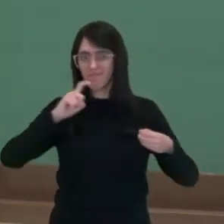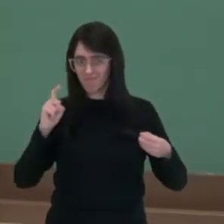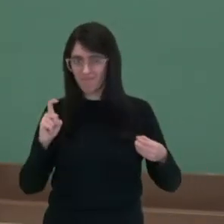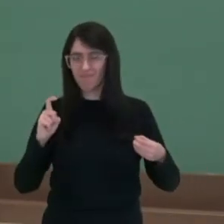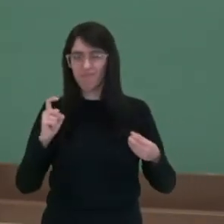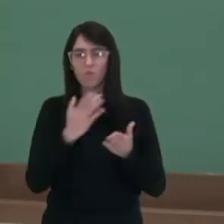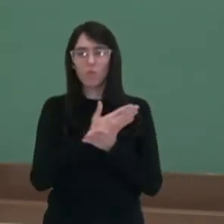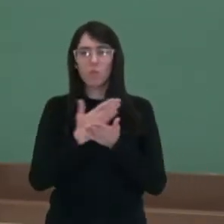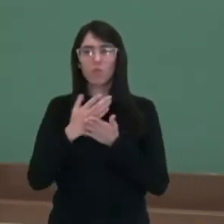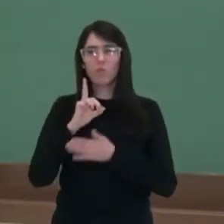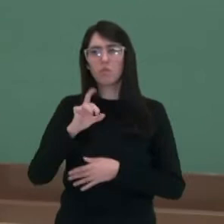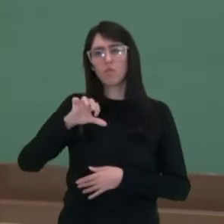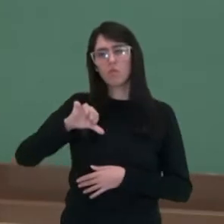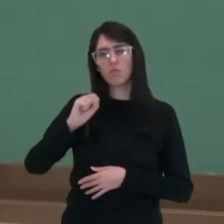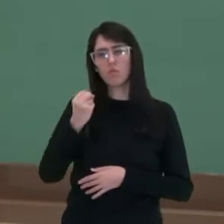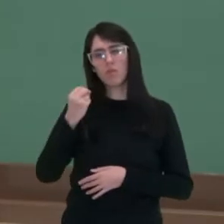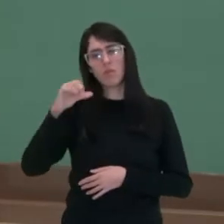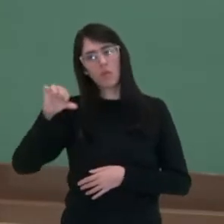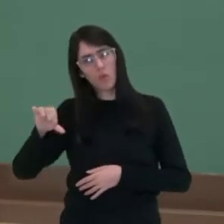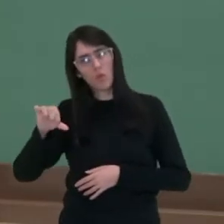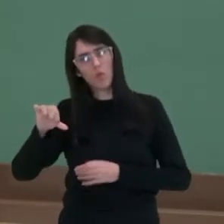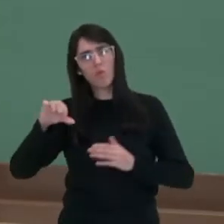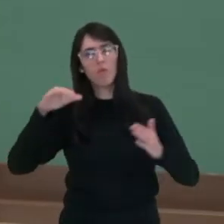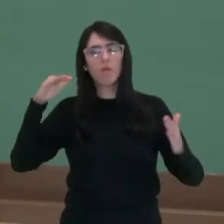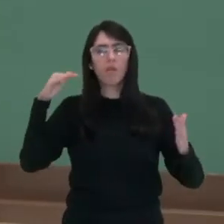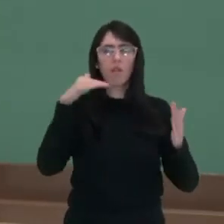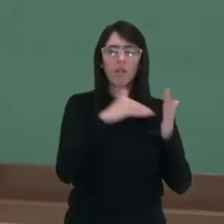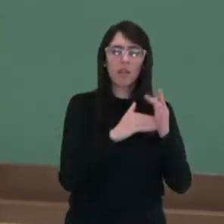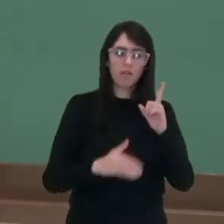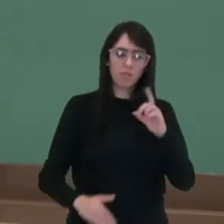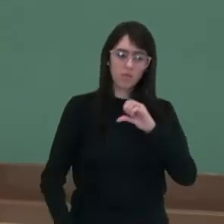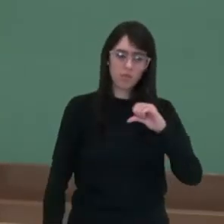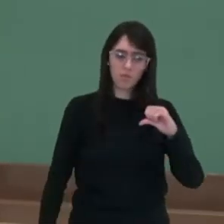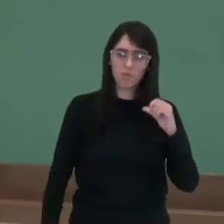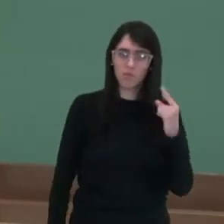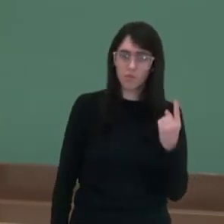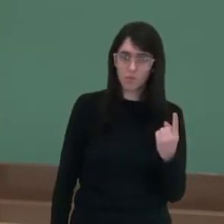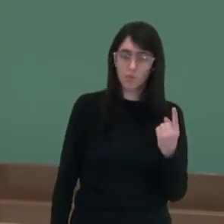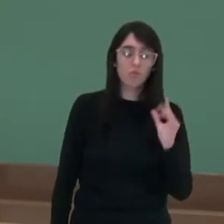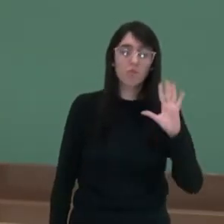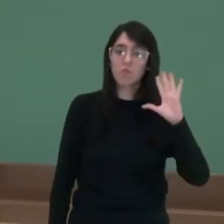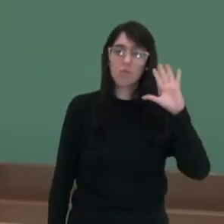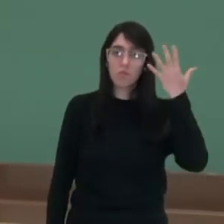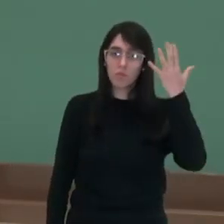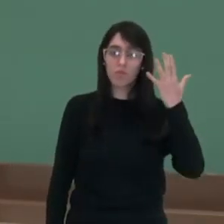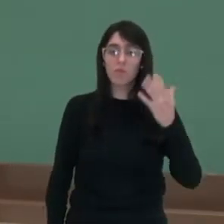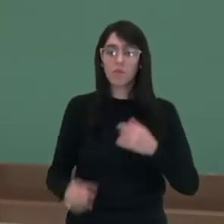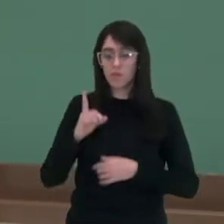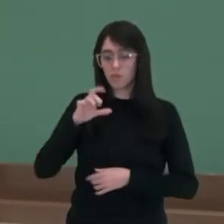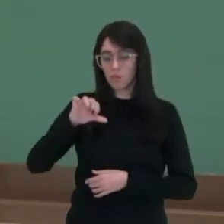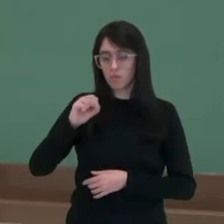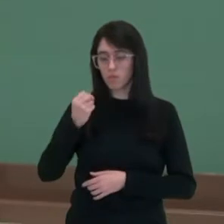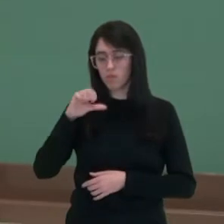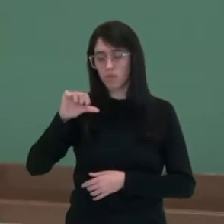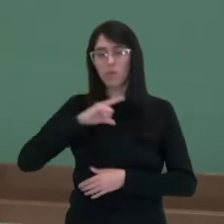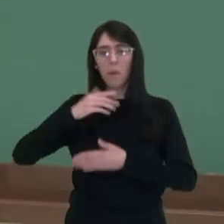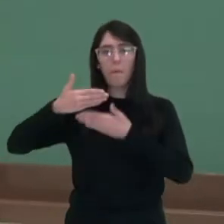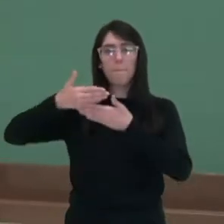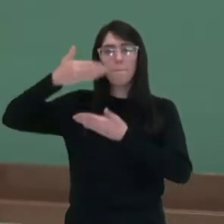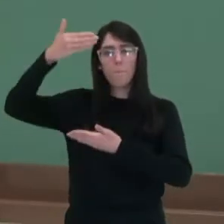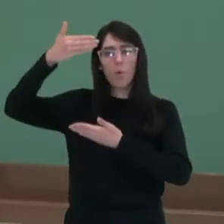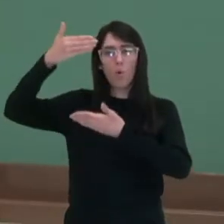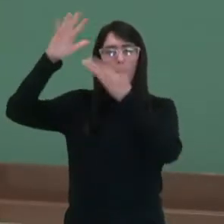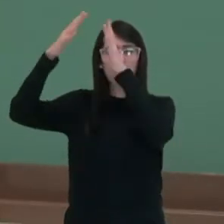em 1989 e ela se conclui em 1991, é marcado 1989 pela queda do Muro de Berlim